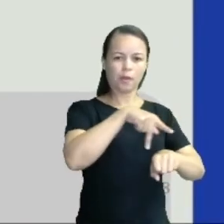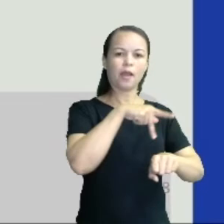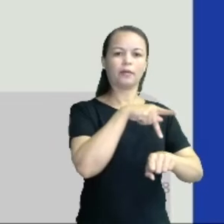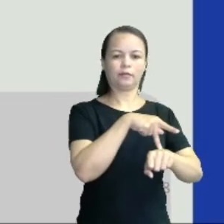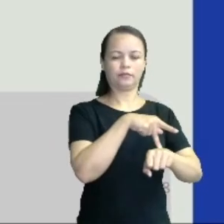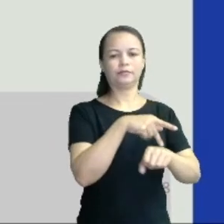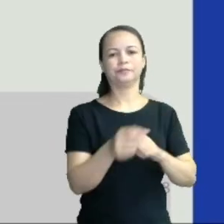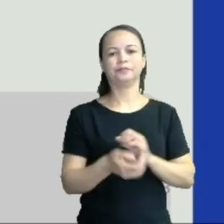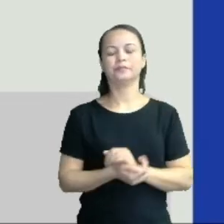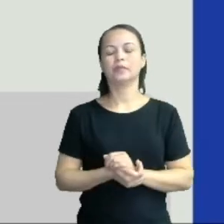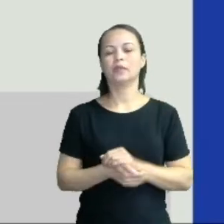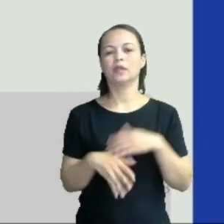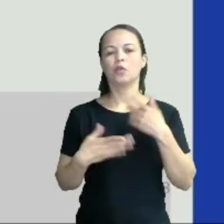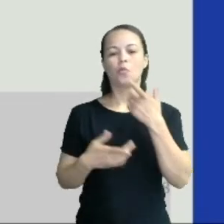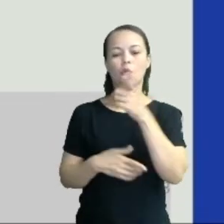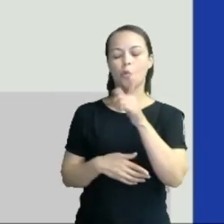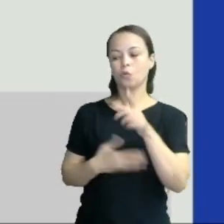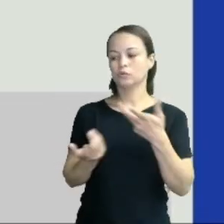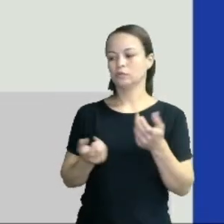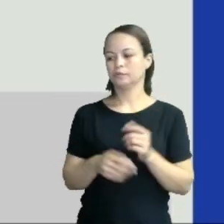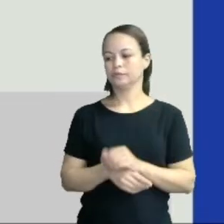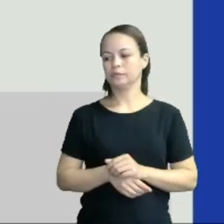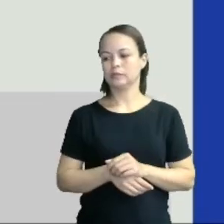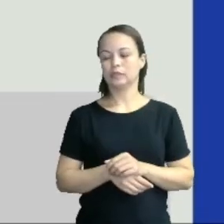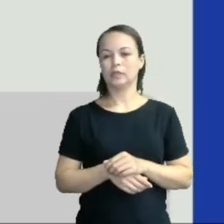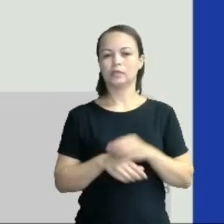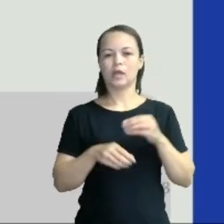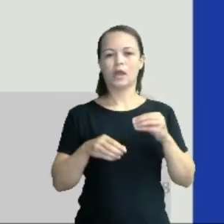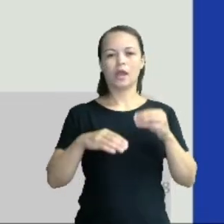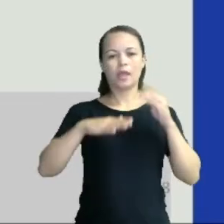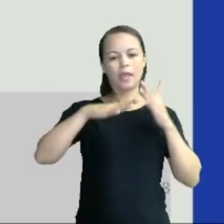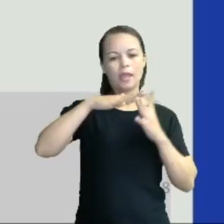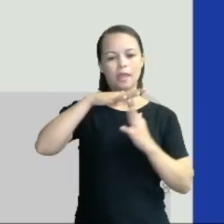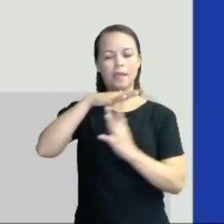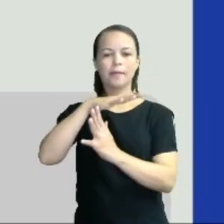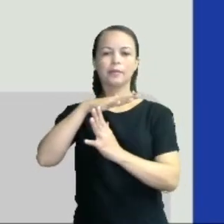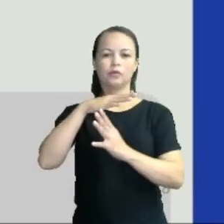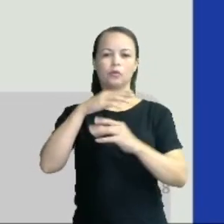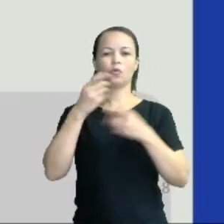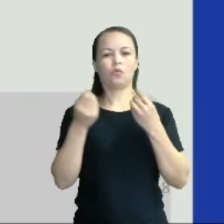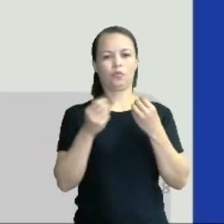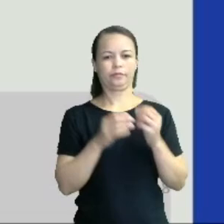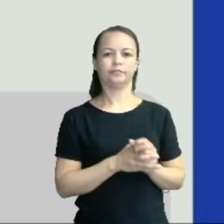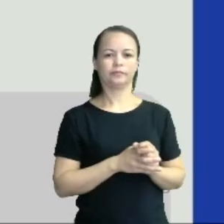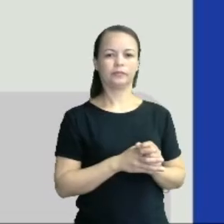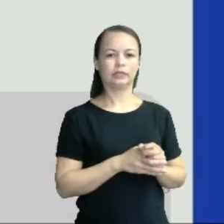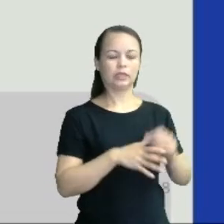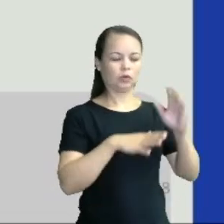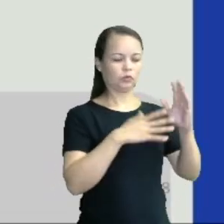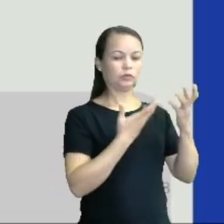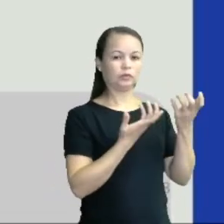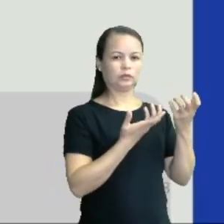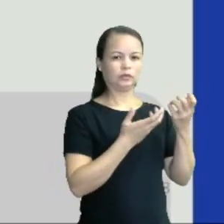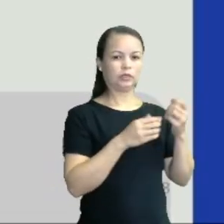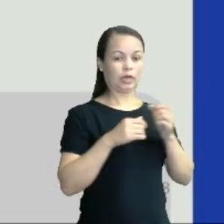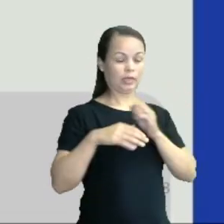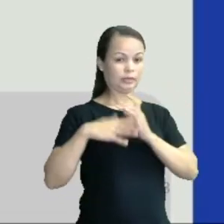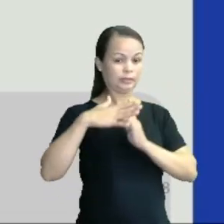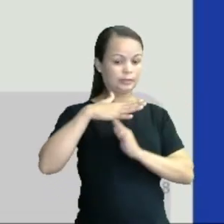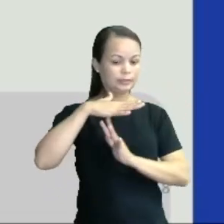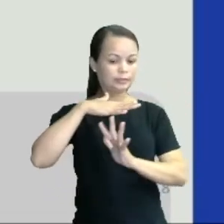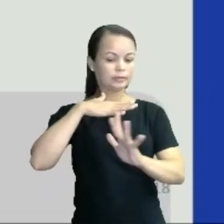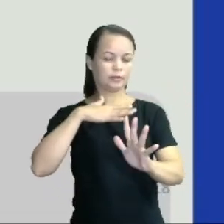a família real portuguesa emigrou. Ela saiu do seu